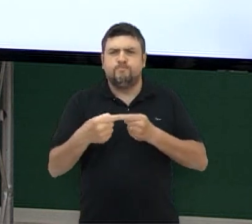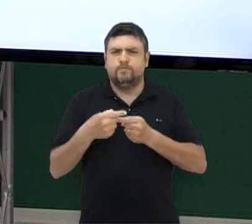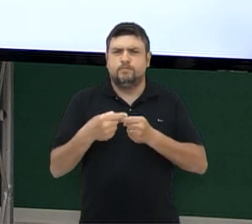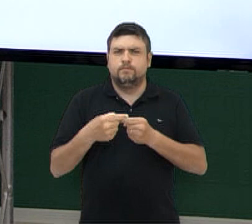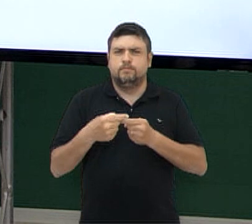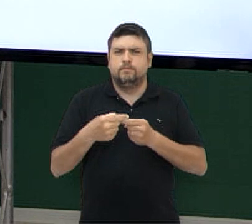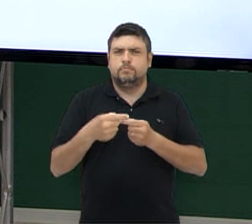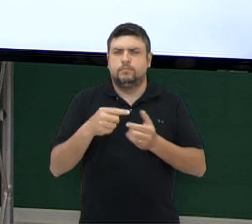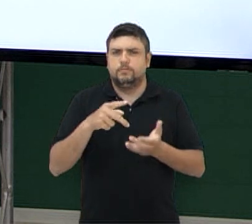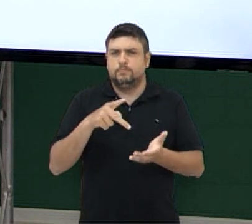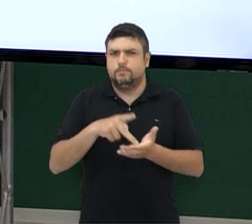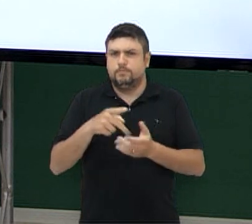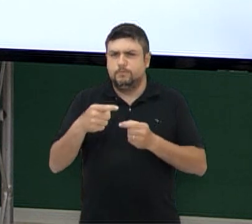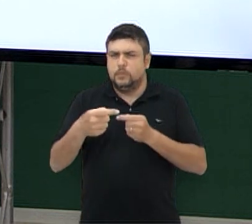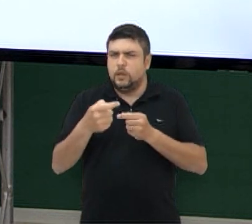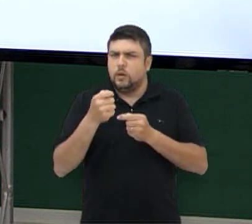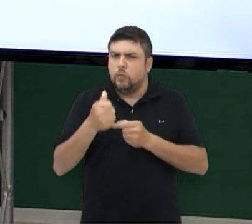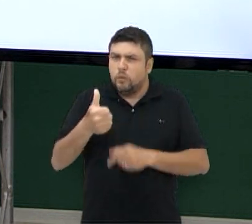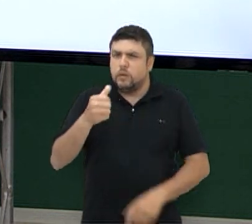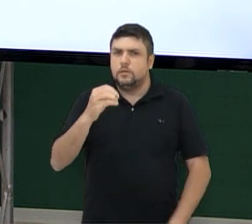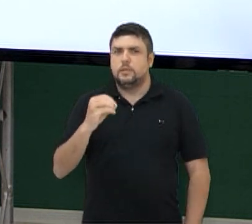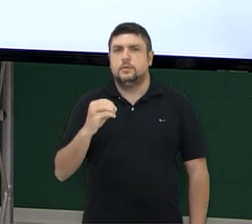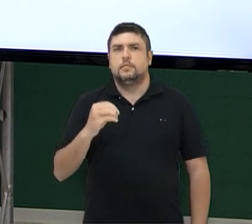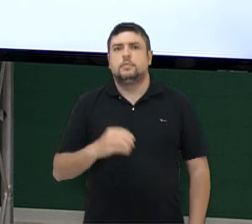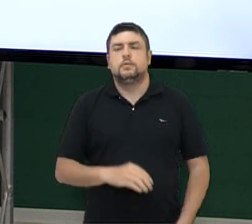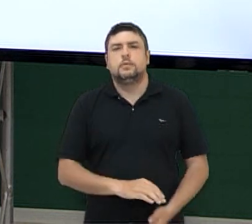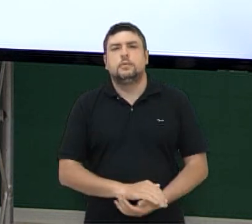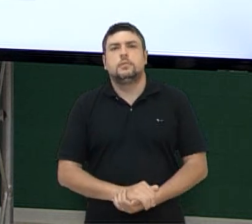seja, tendendo a zero. Beleza?